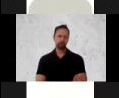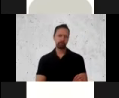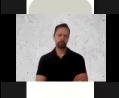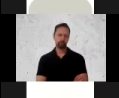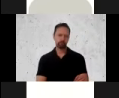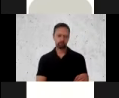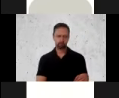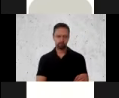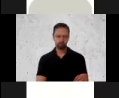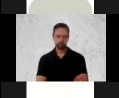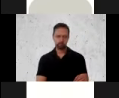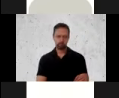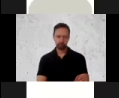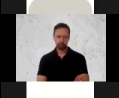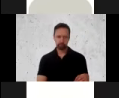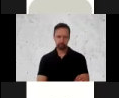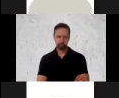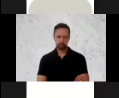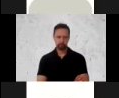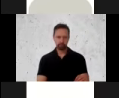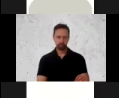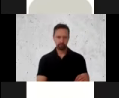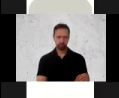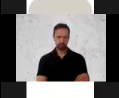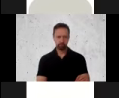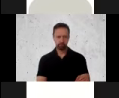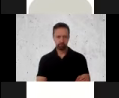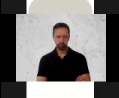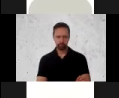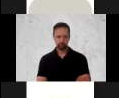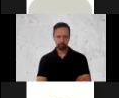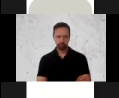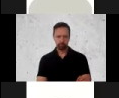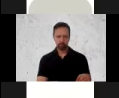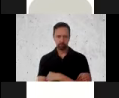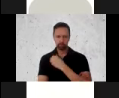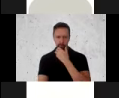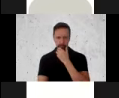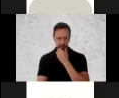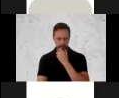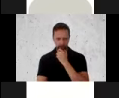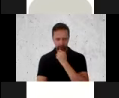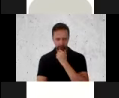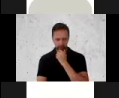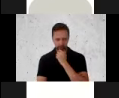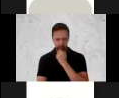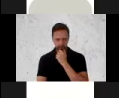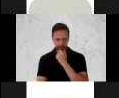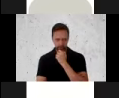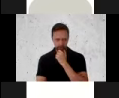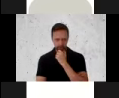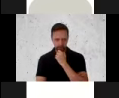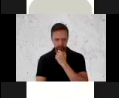como as leis de falência, são importantes, né? Mas o ponto principal do artigo é que os efeitos práticos disso dependem da